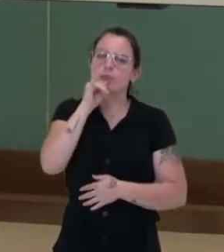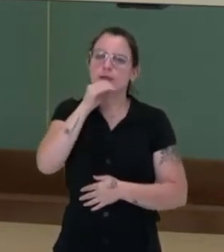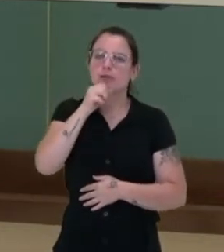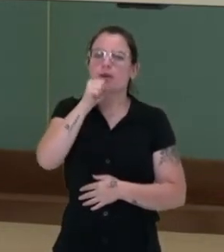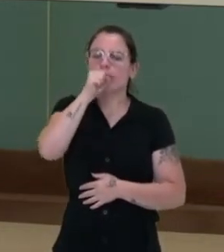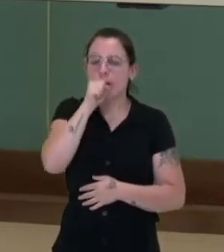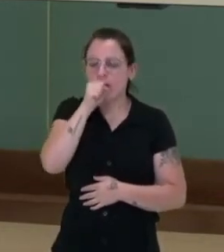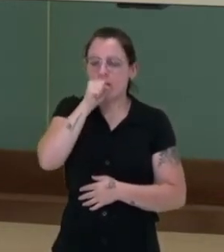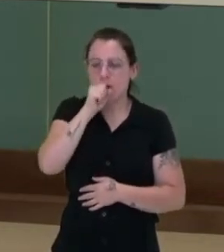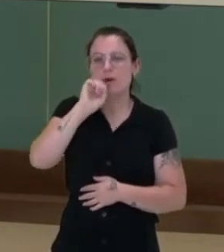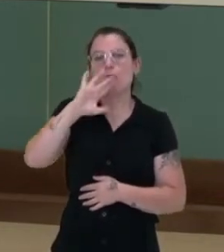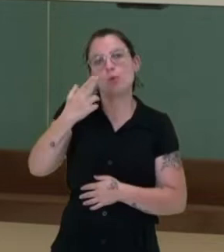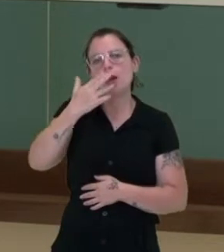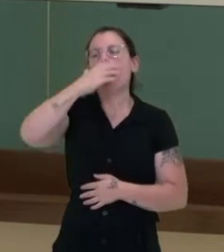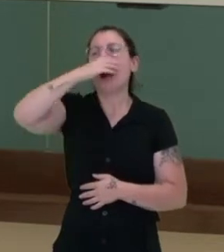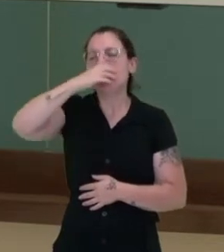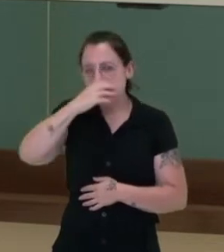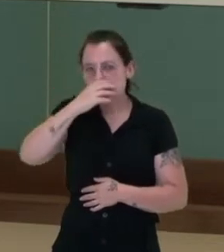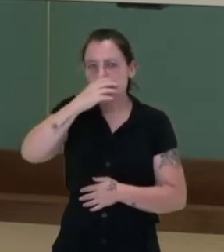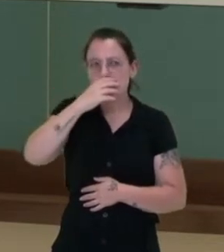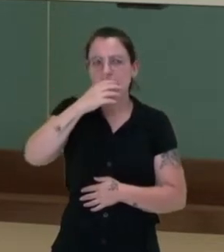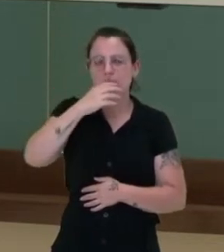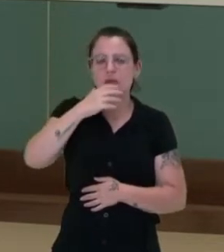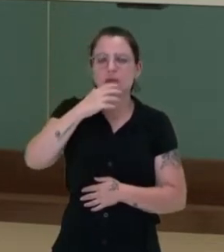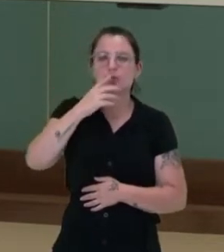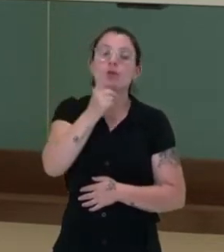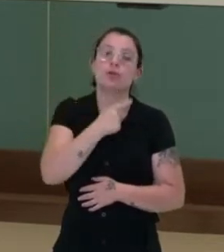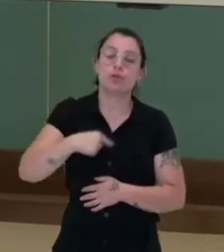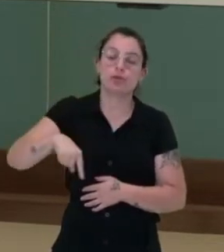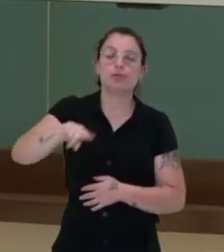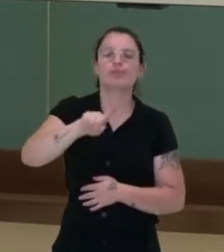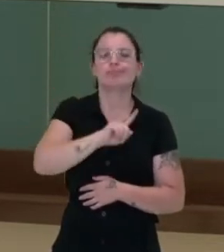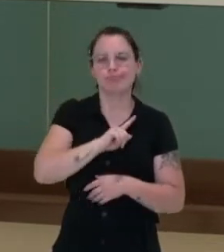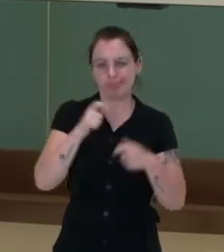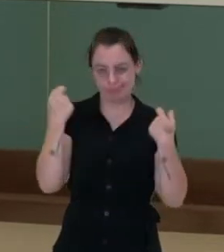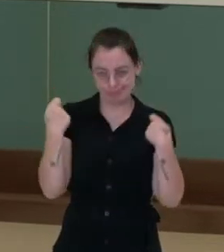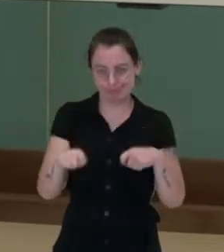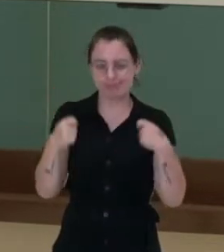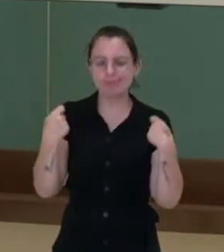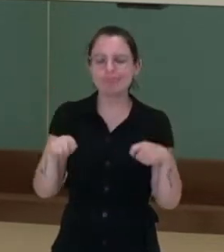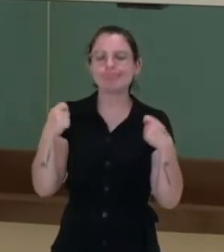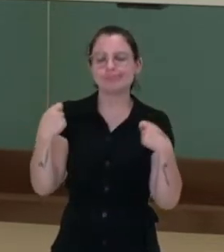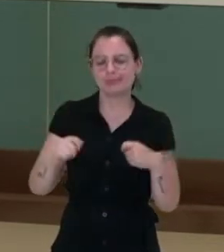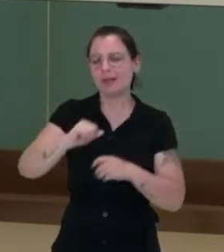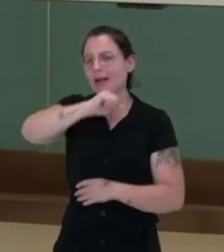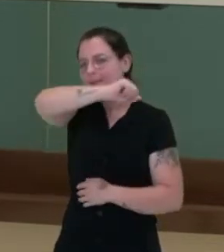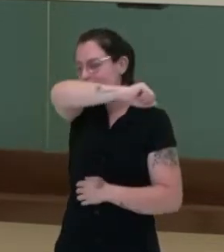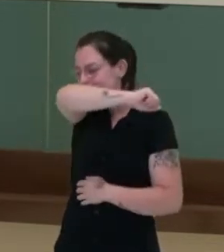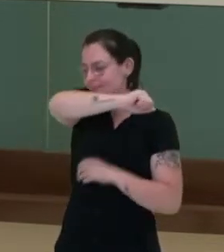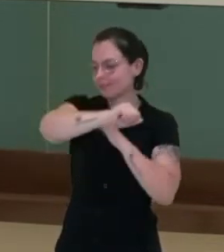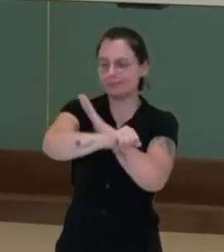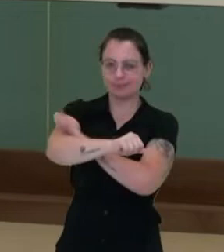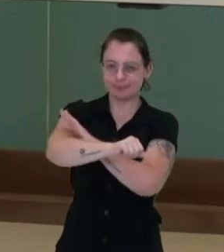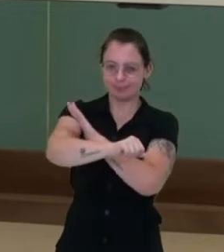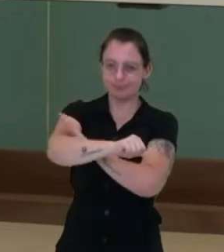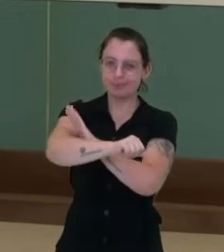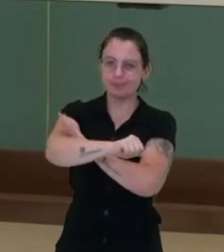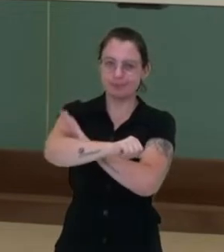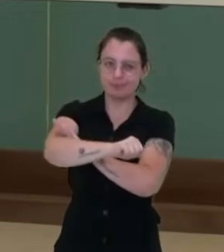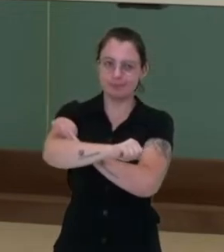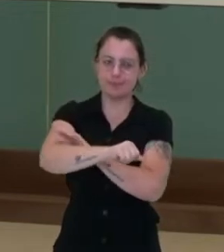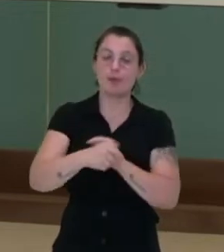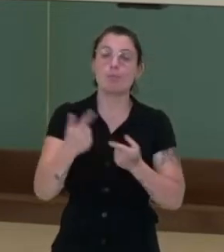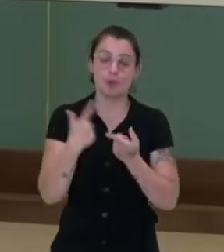tosse e não fazer toda essa questão de preocupação com os demais, a gente pode